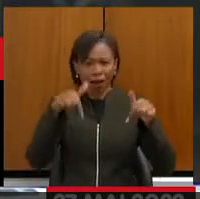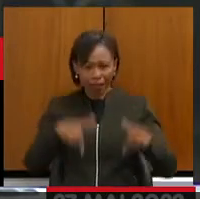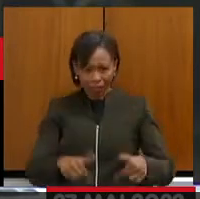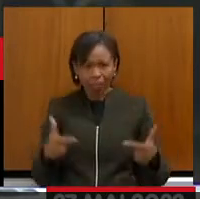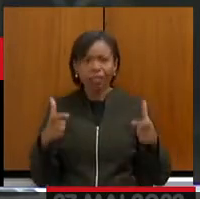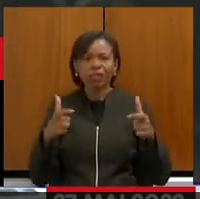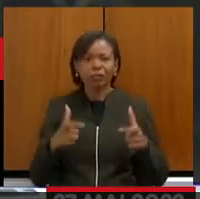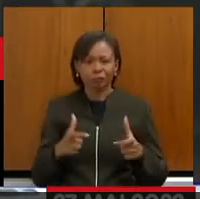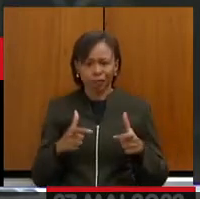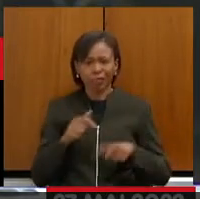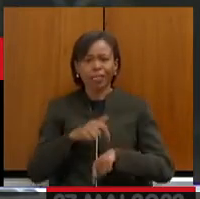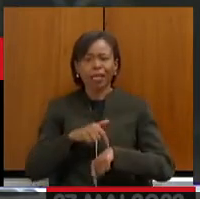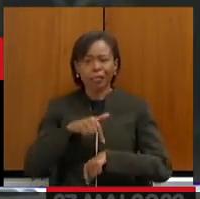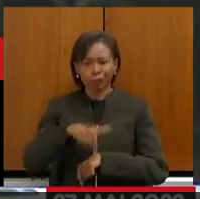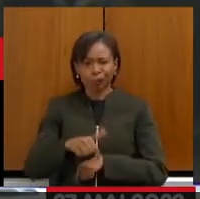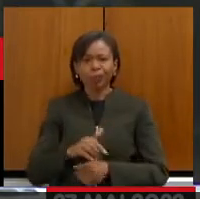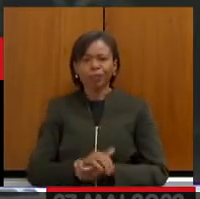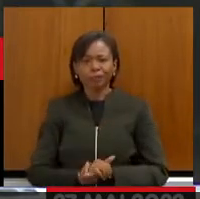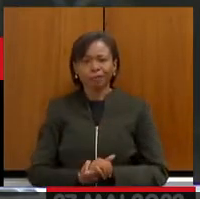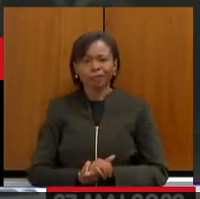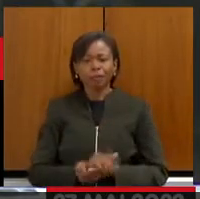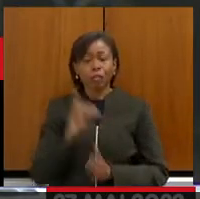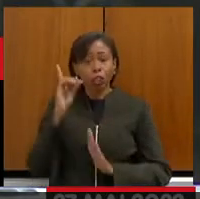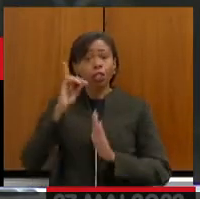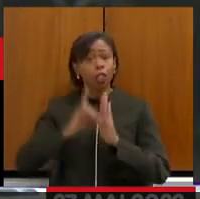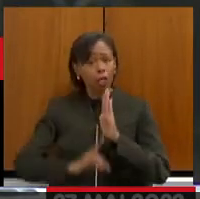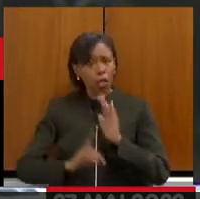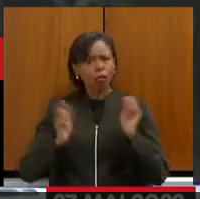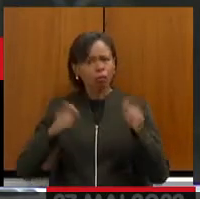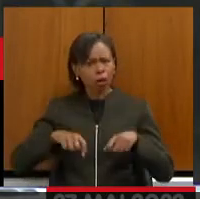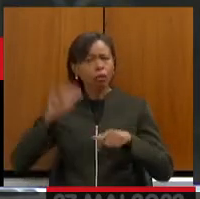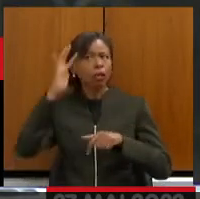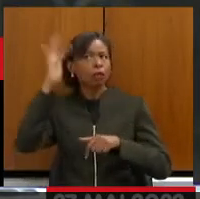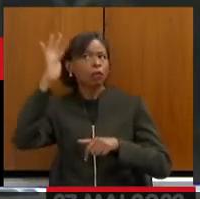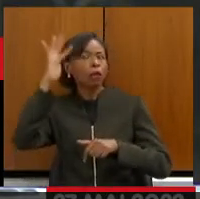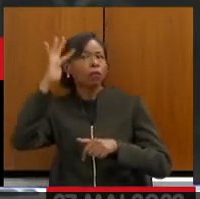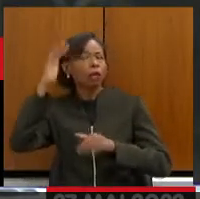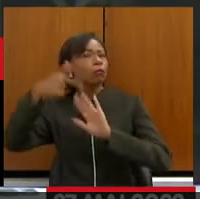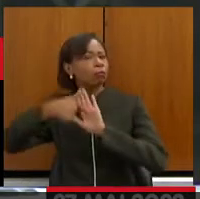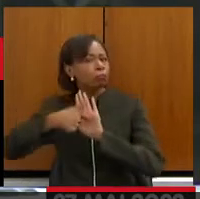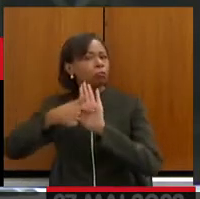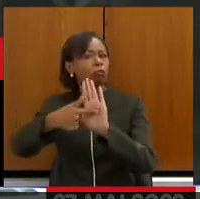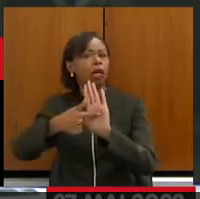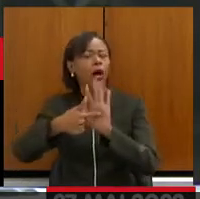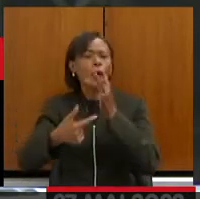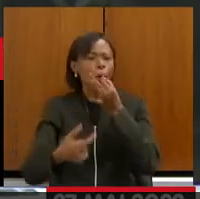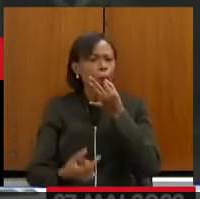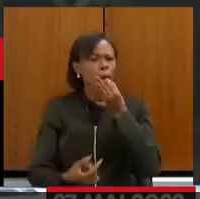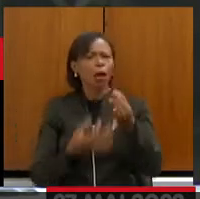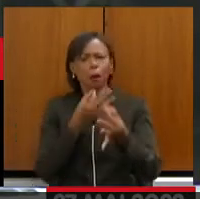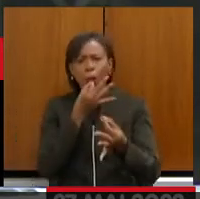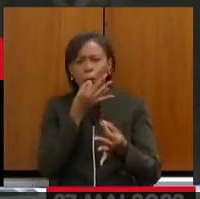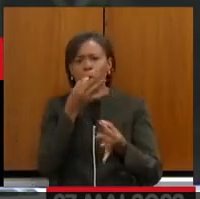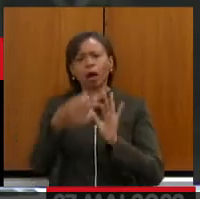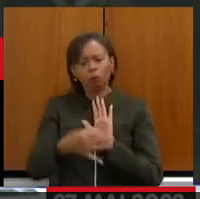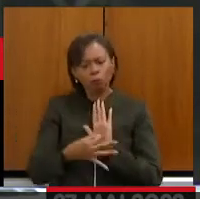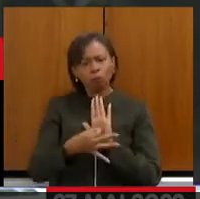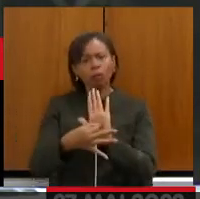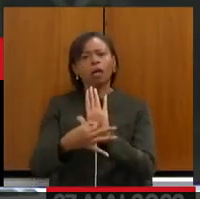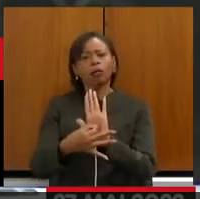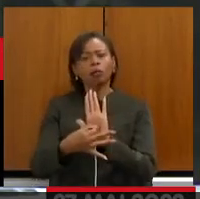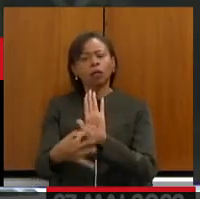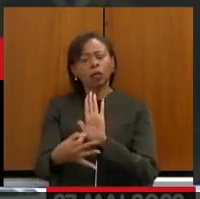neste momento Usamos nosso direito de expor pensamentos e opiniões diante da sociedade